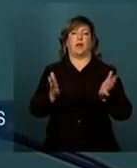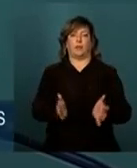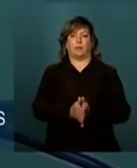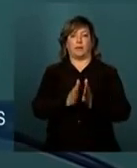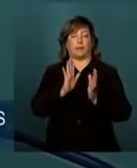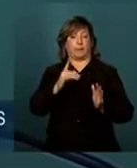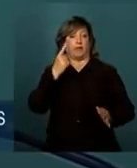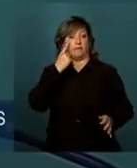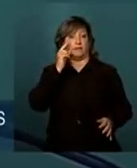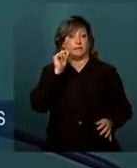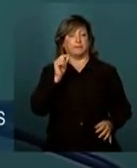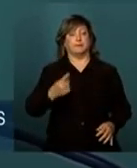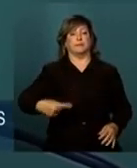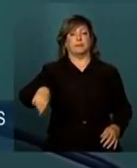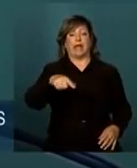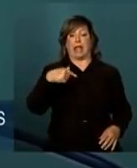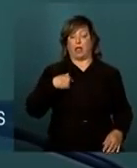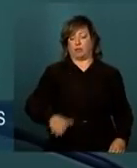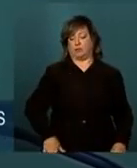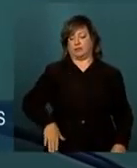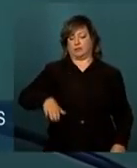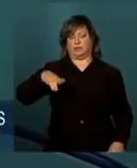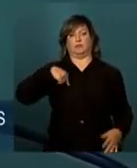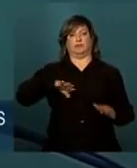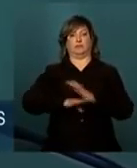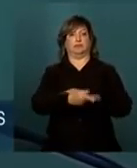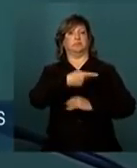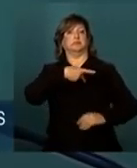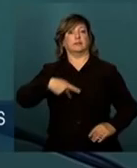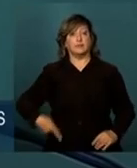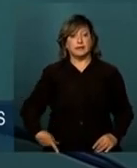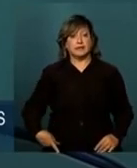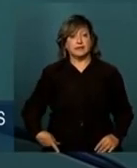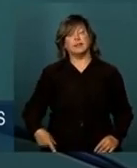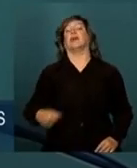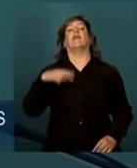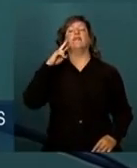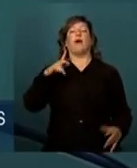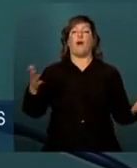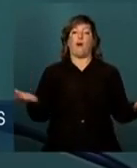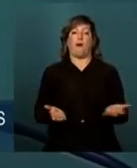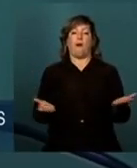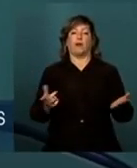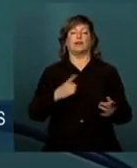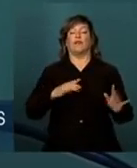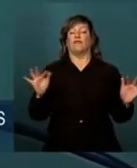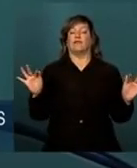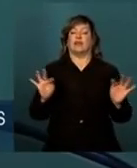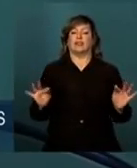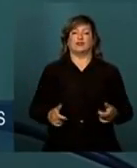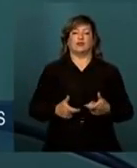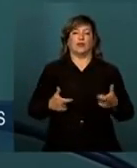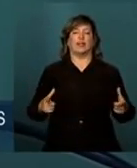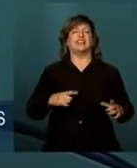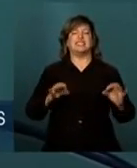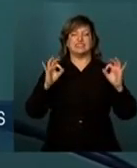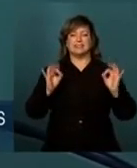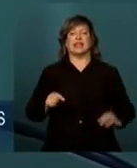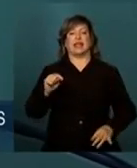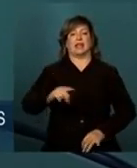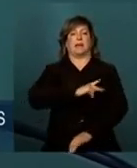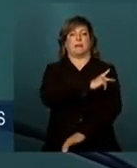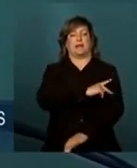Veja vocês, eu cresci e virei presidente. E hoje tenho a felicidade de ter certeza que